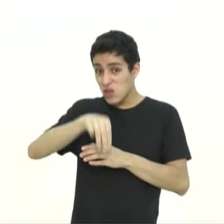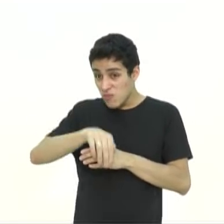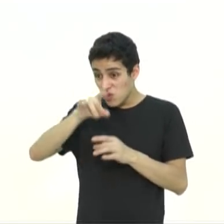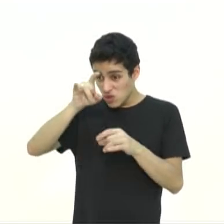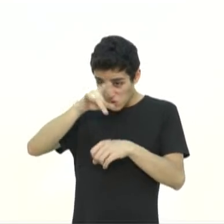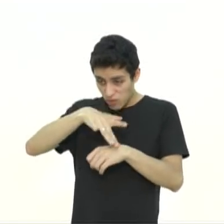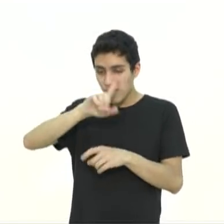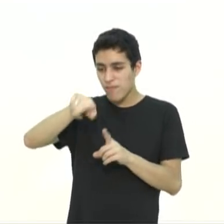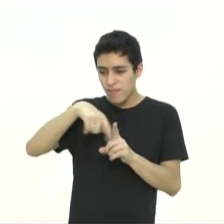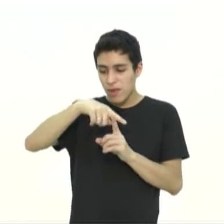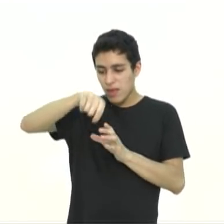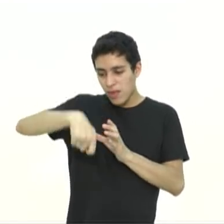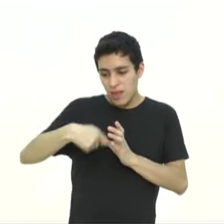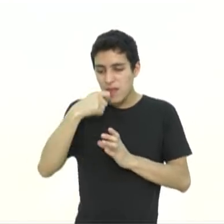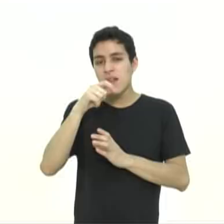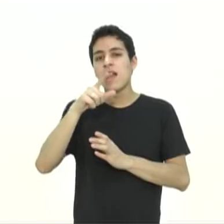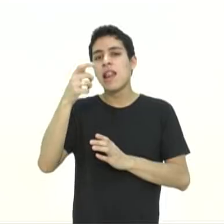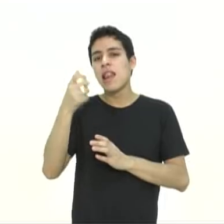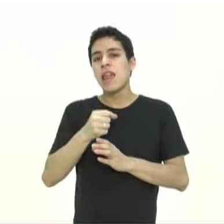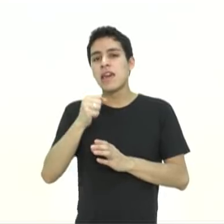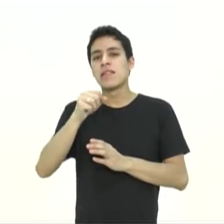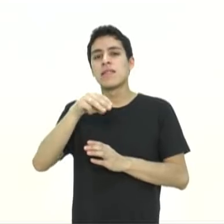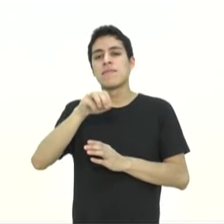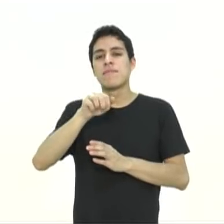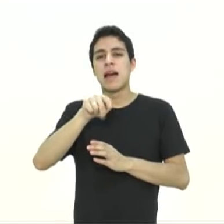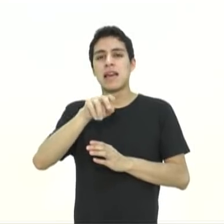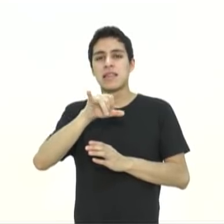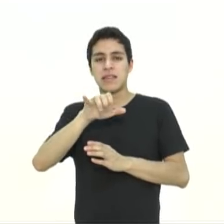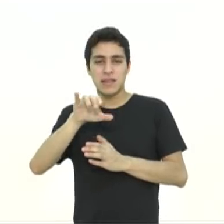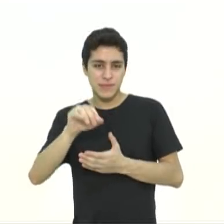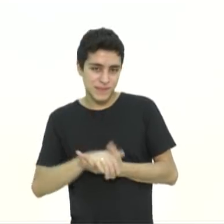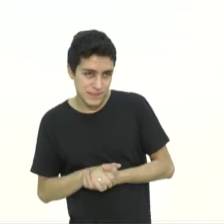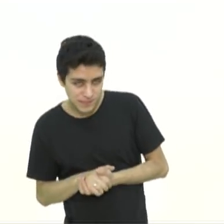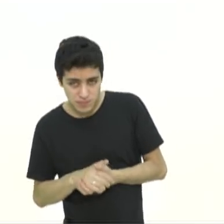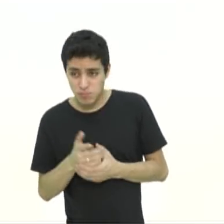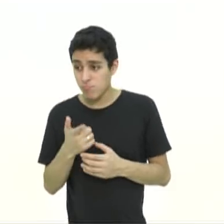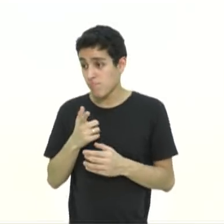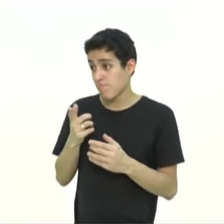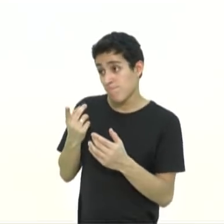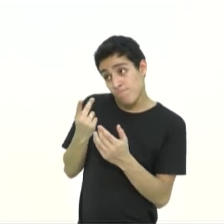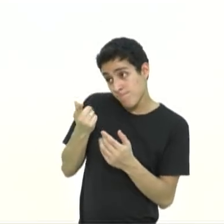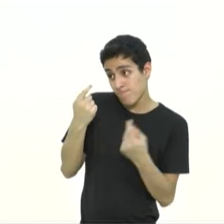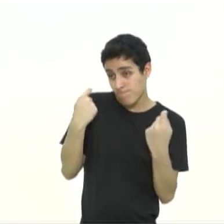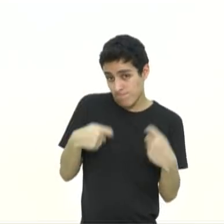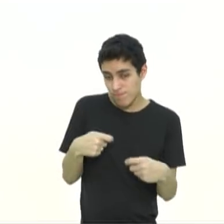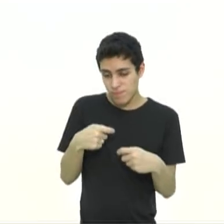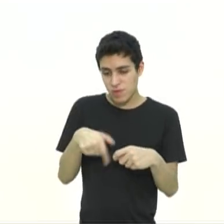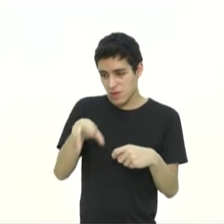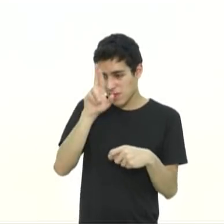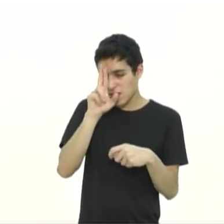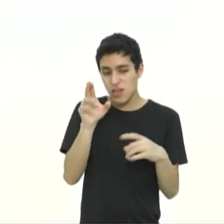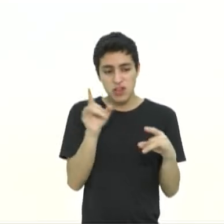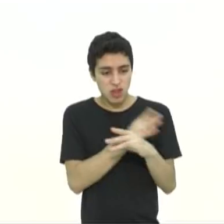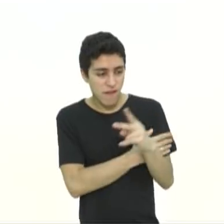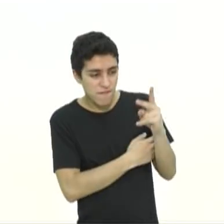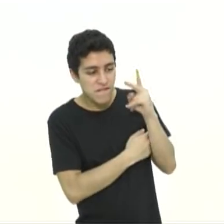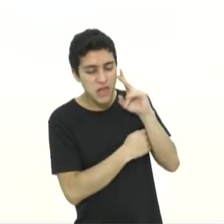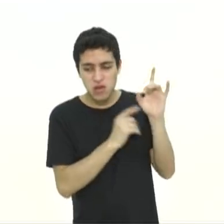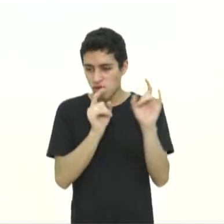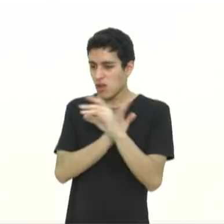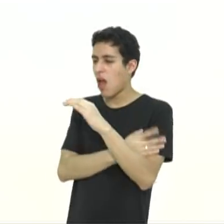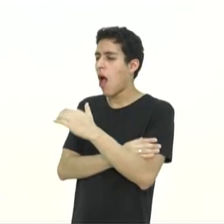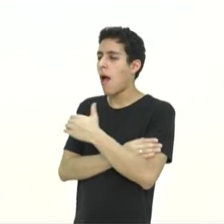de magnésio. Agora tenho que ir. É o meio do dia e depois do vinho e da